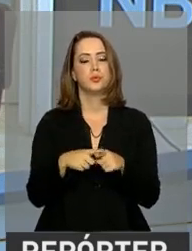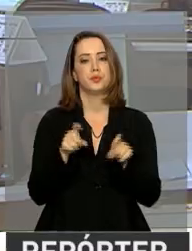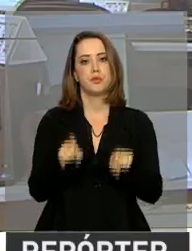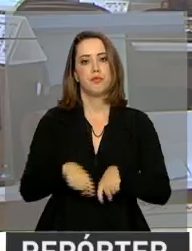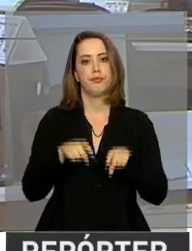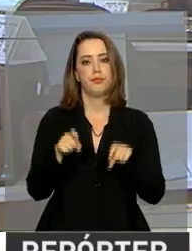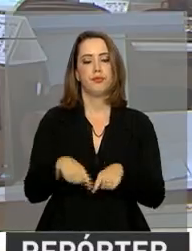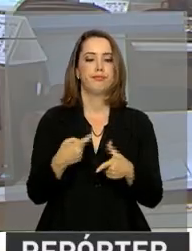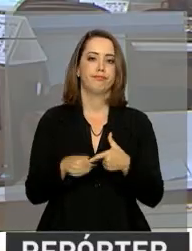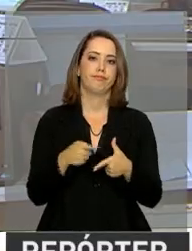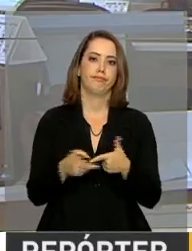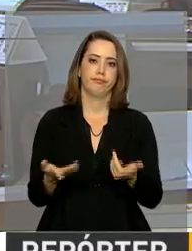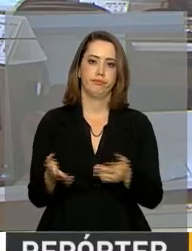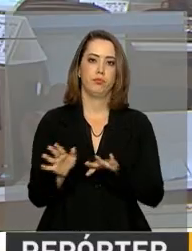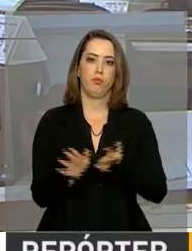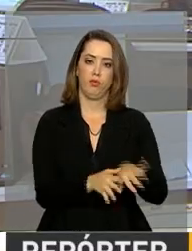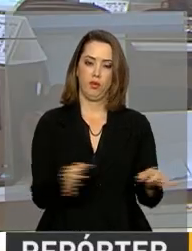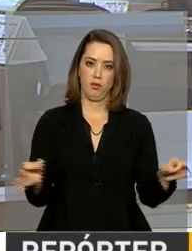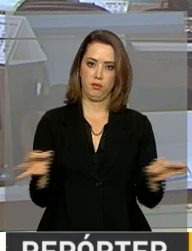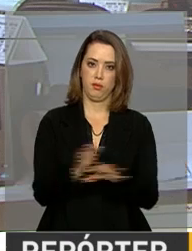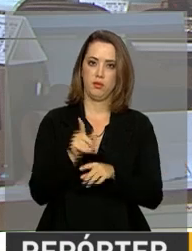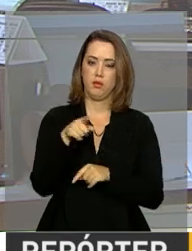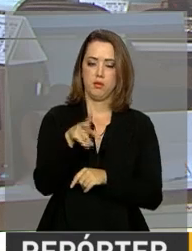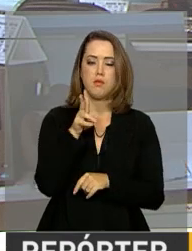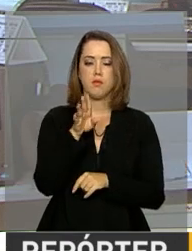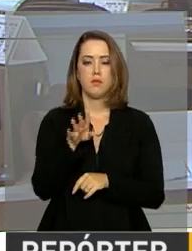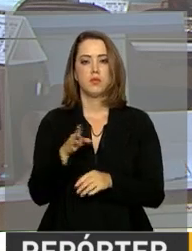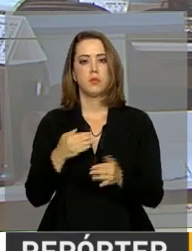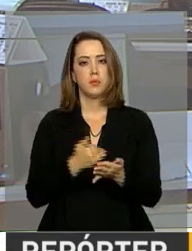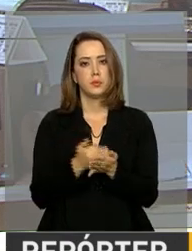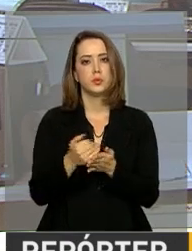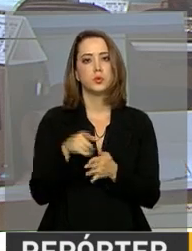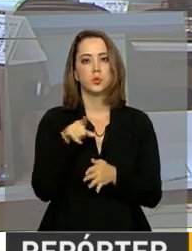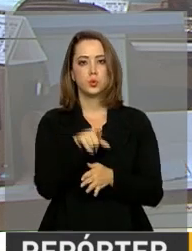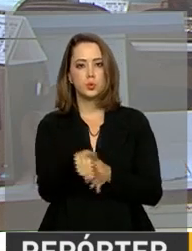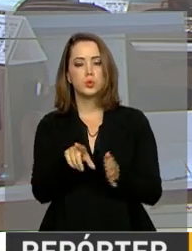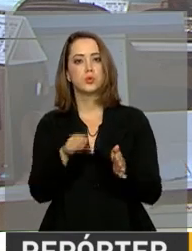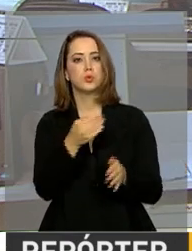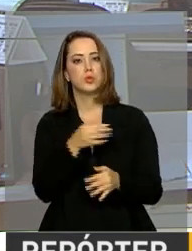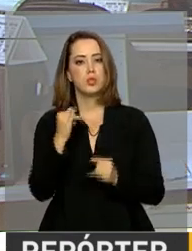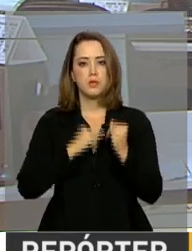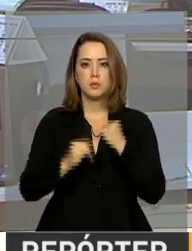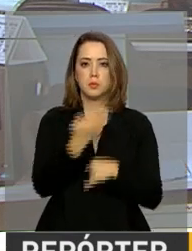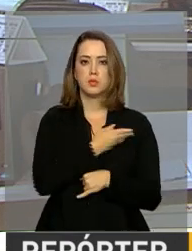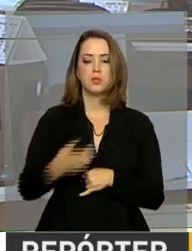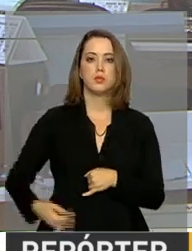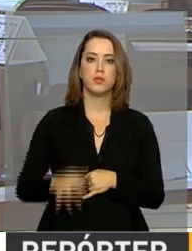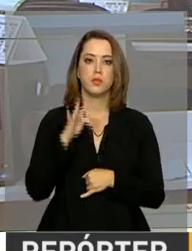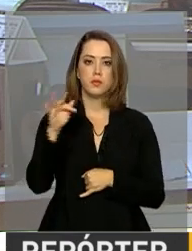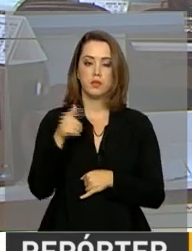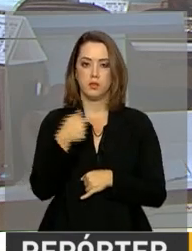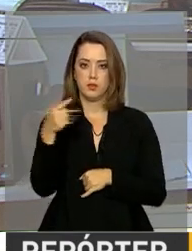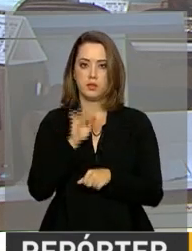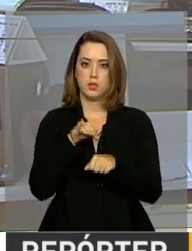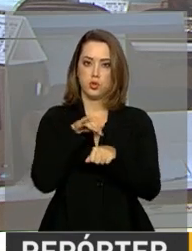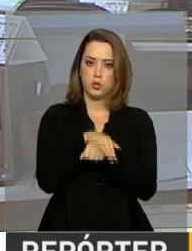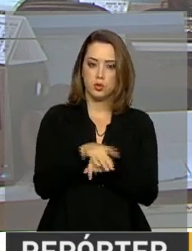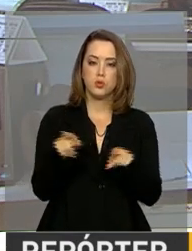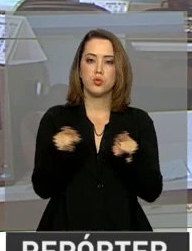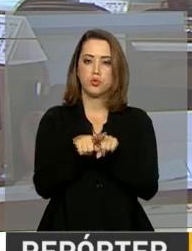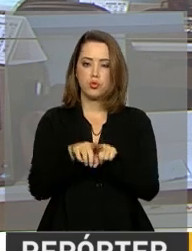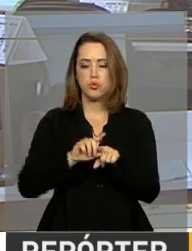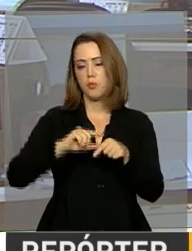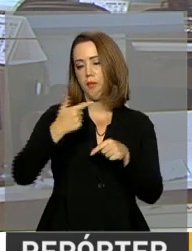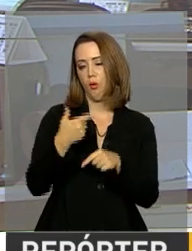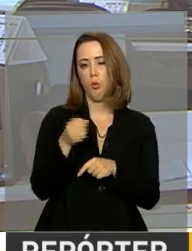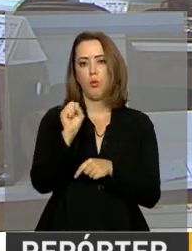safra. E nós ficamos por aqui. Você pode acompanhar as notícias do governo federal às 7 da noite na Voz do Brasil e também